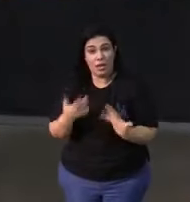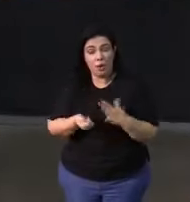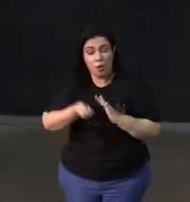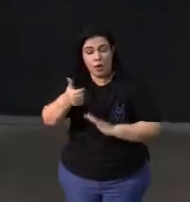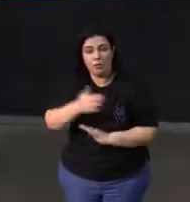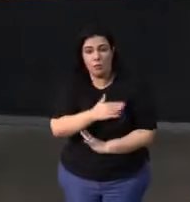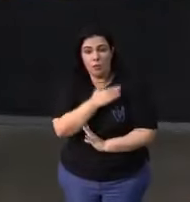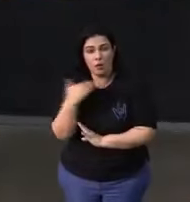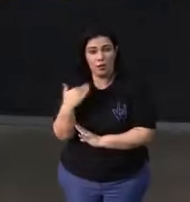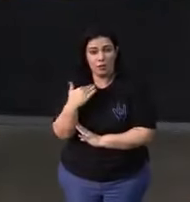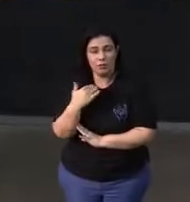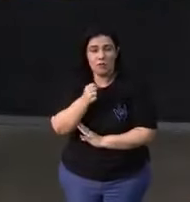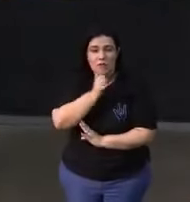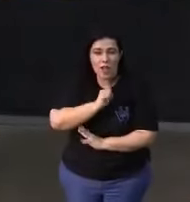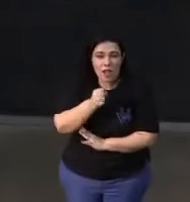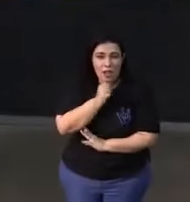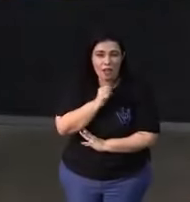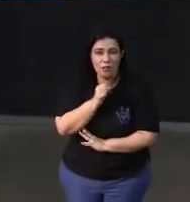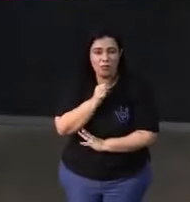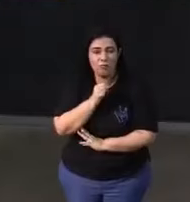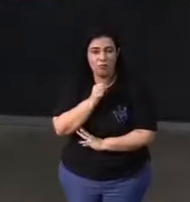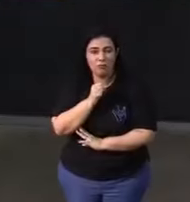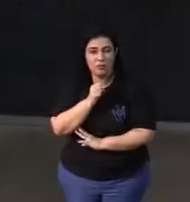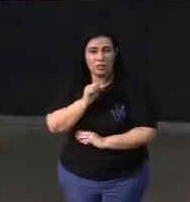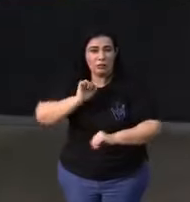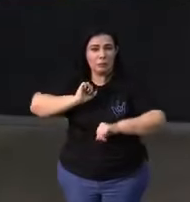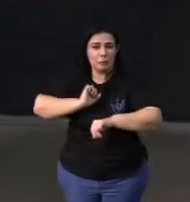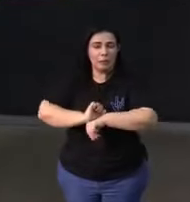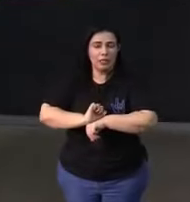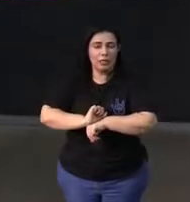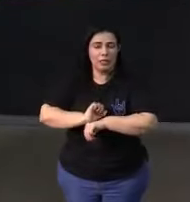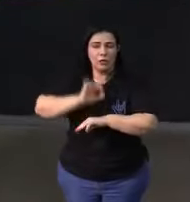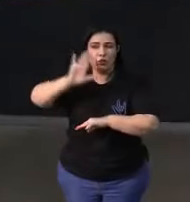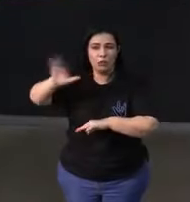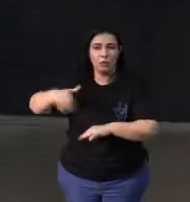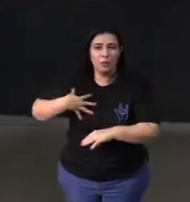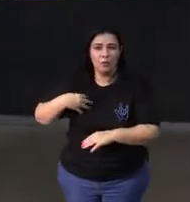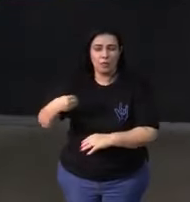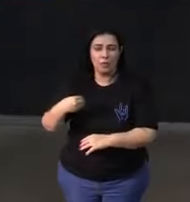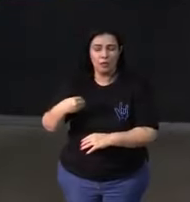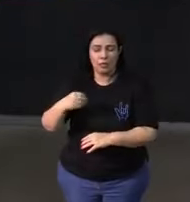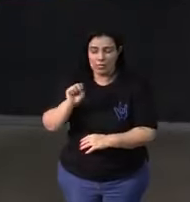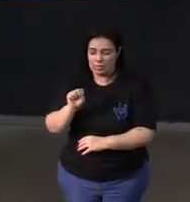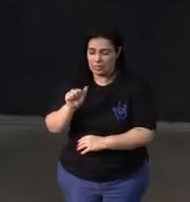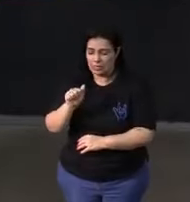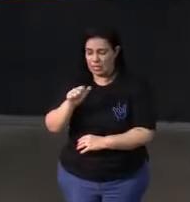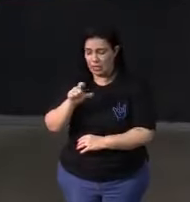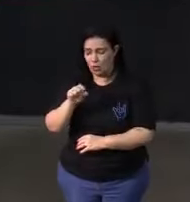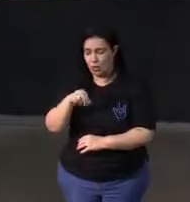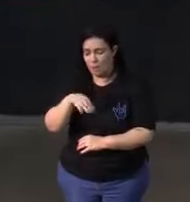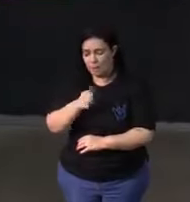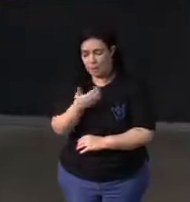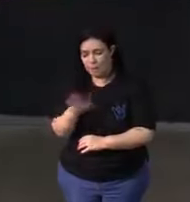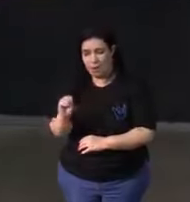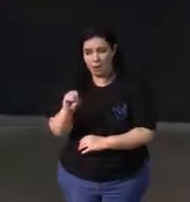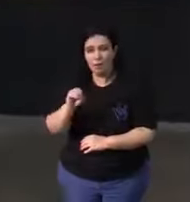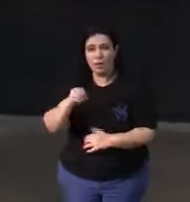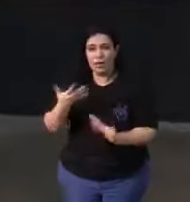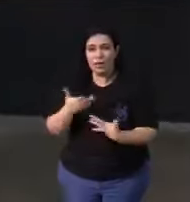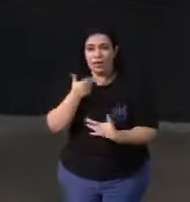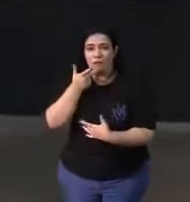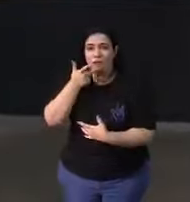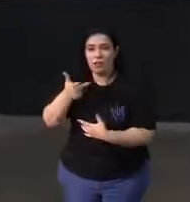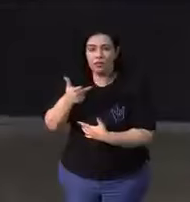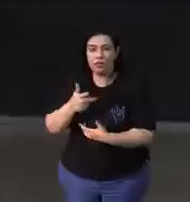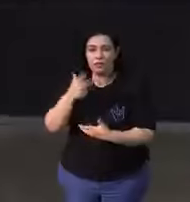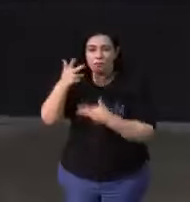velho, já sem se mover, ele chama seu filho Absalão, Salomão, que tomaria o cargo, e sopra no ouvido